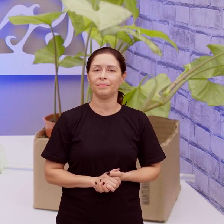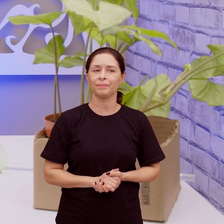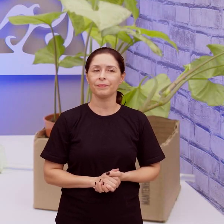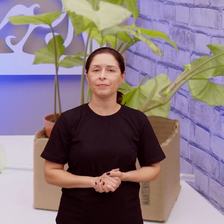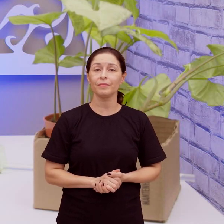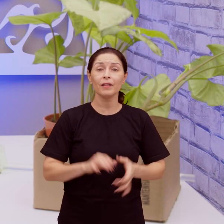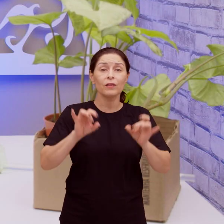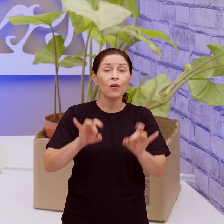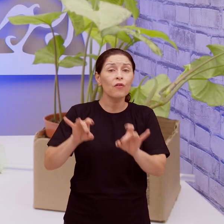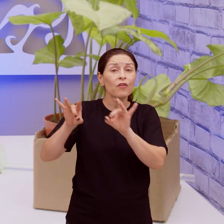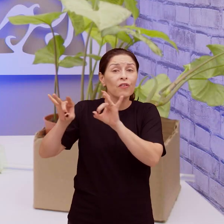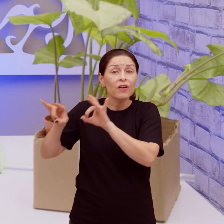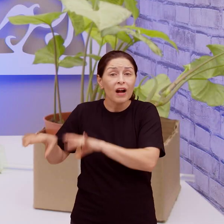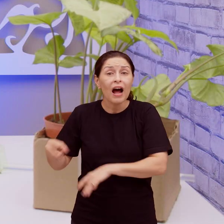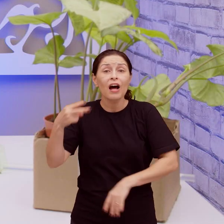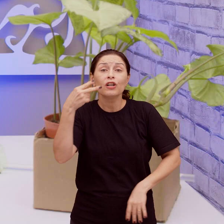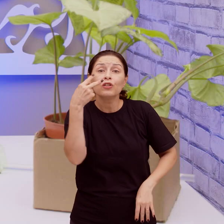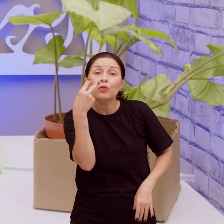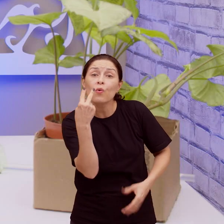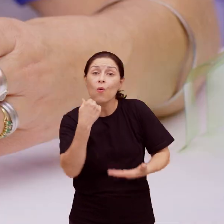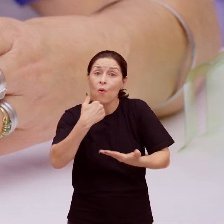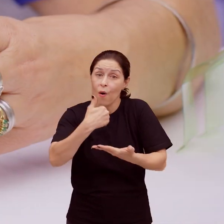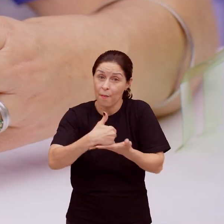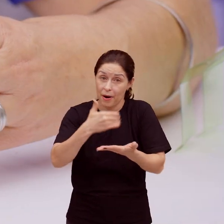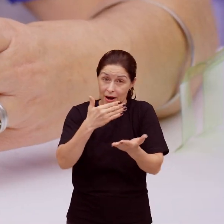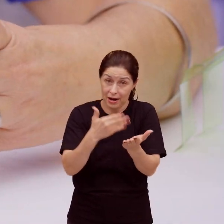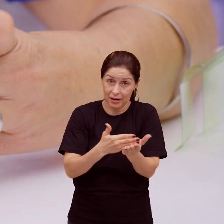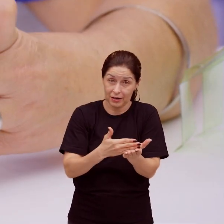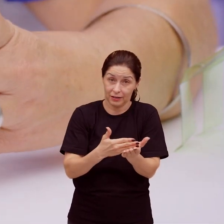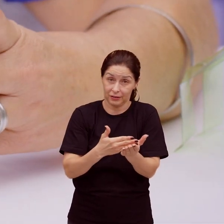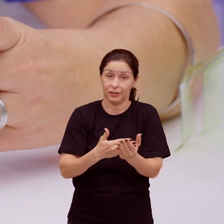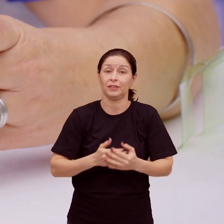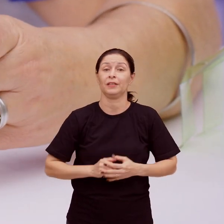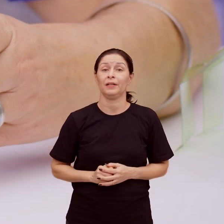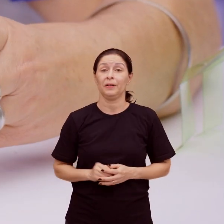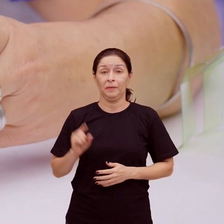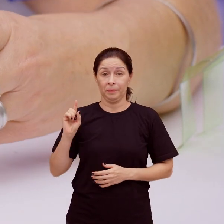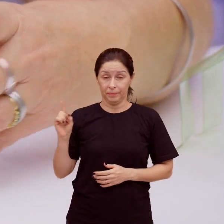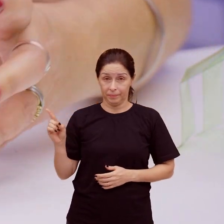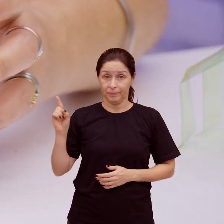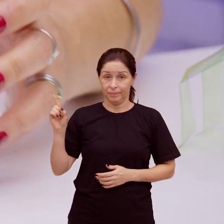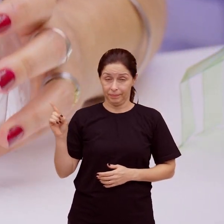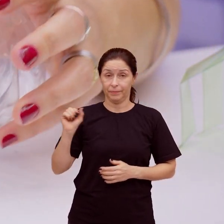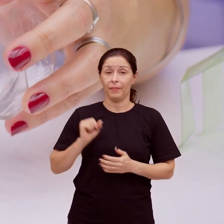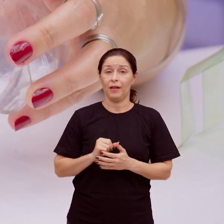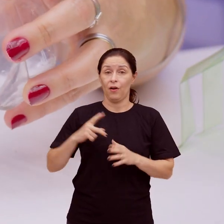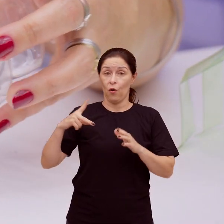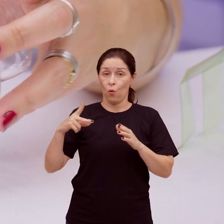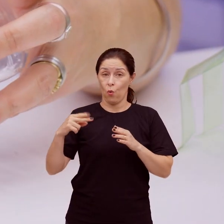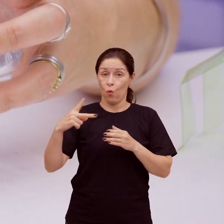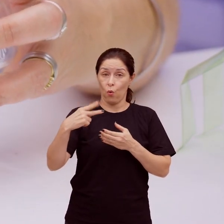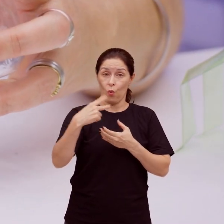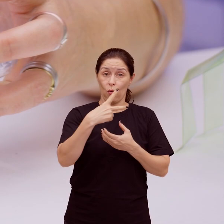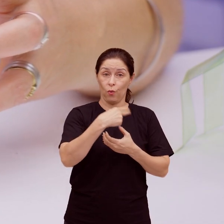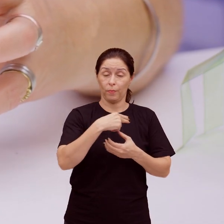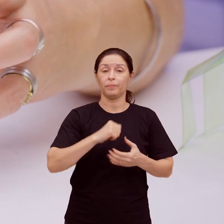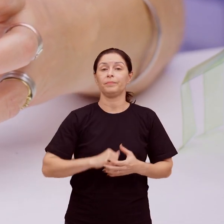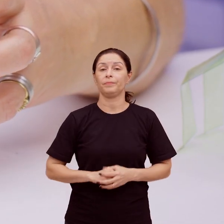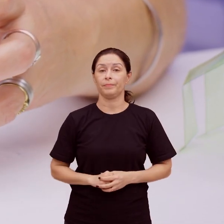Eu vou desprezar, então, 2 partes. Esta e esta eu vou cortar.